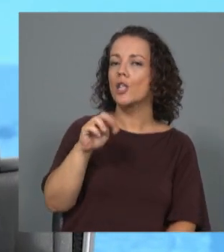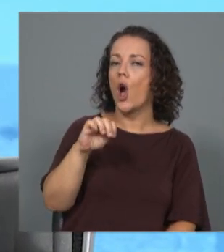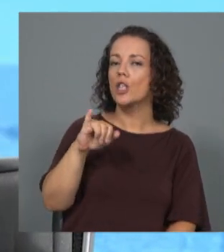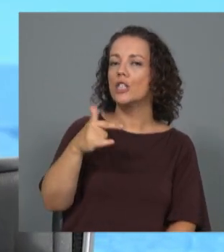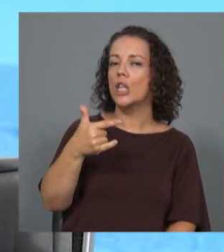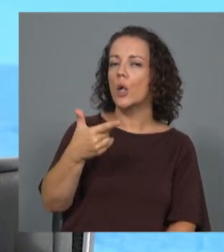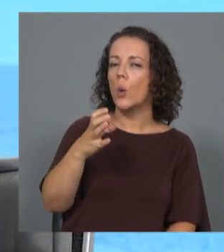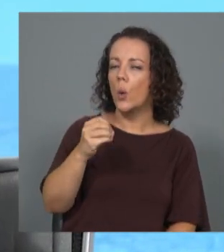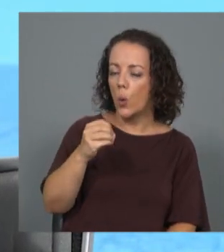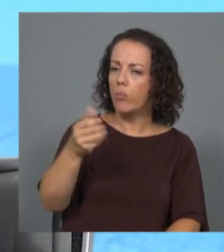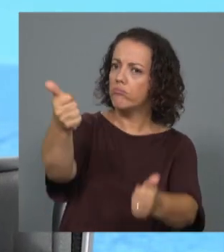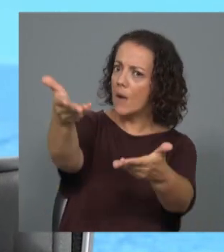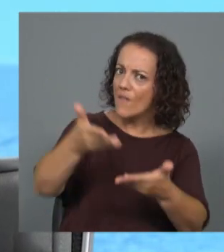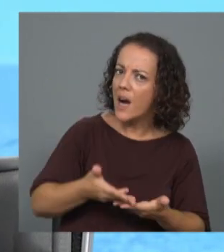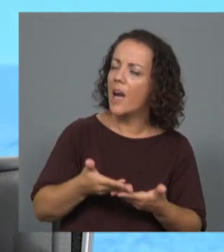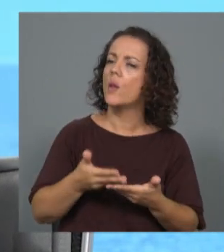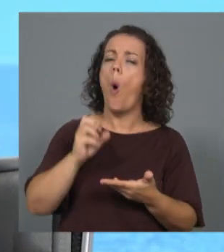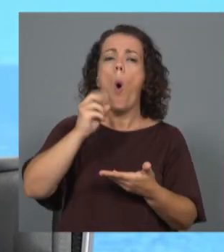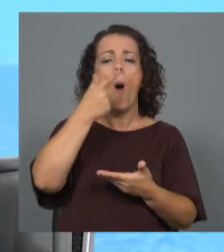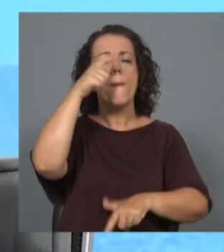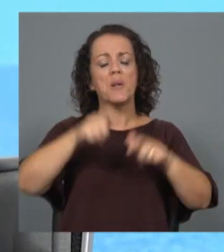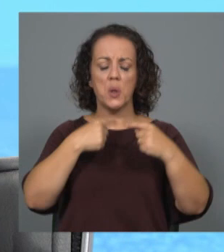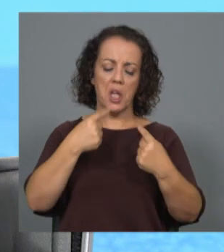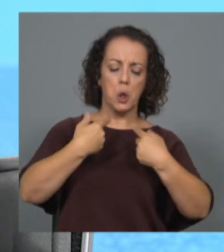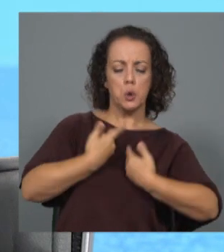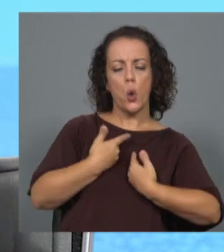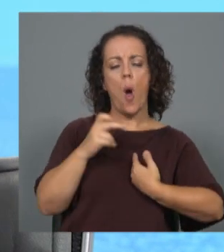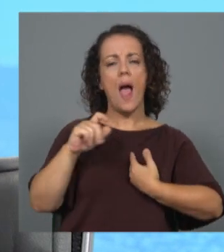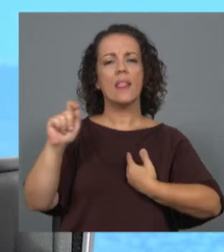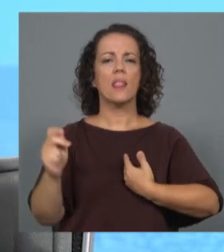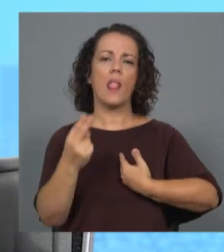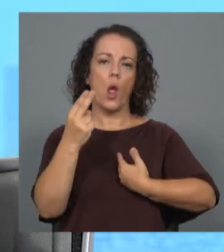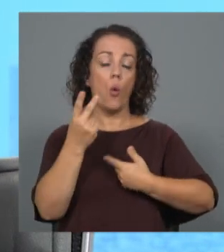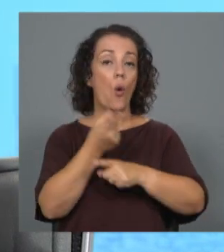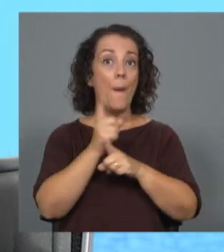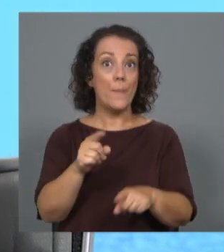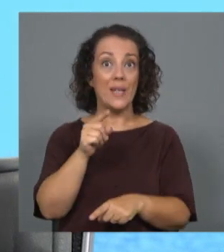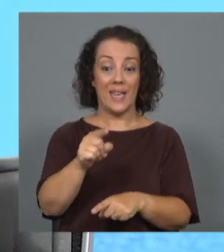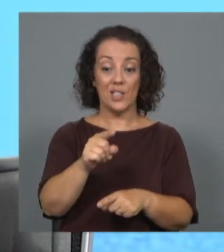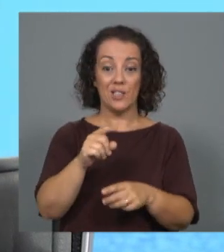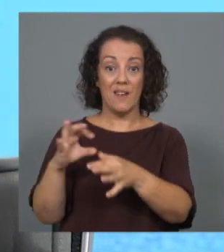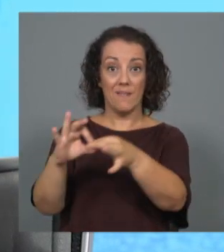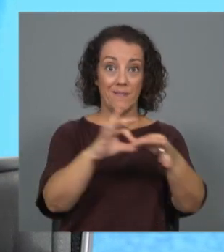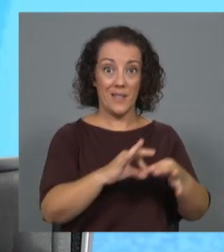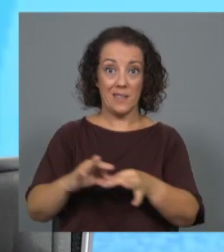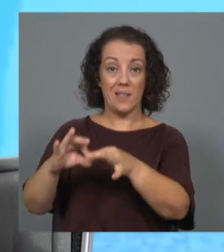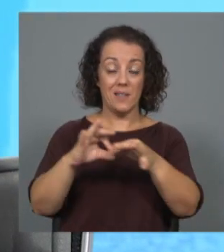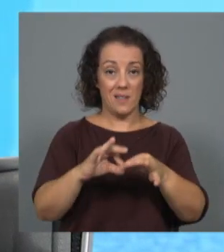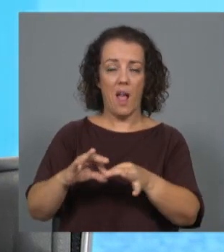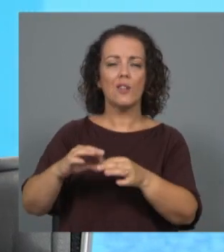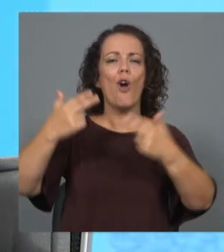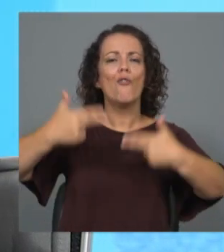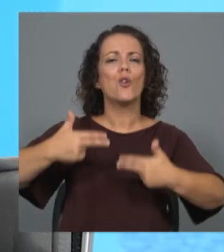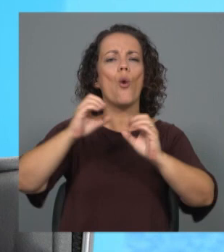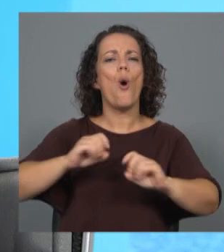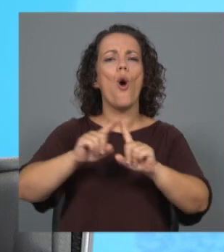os que se consideram ateus, porque a Fraternidade Sem Fronteiras está precisamente